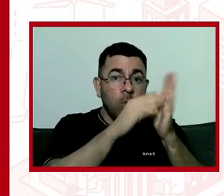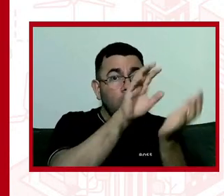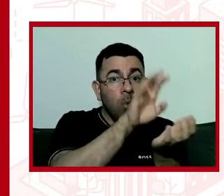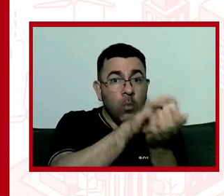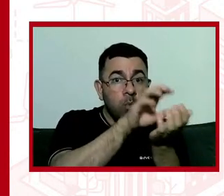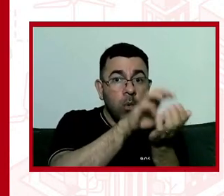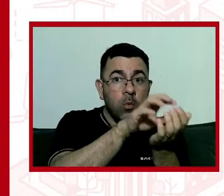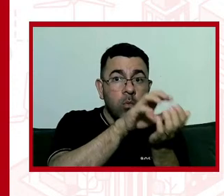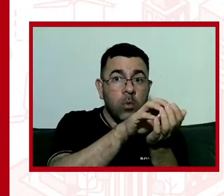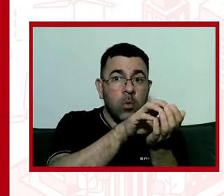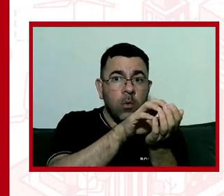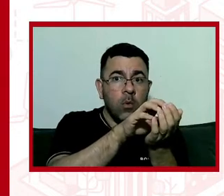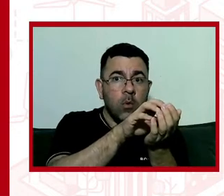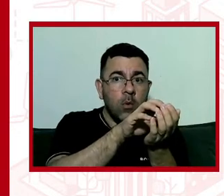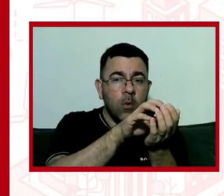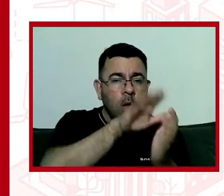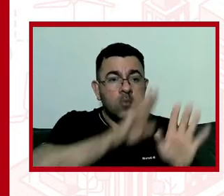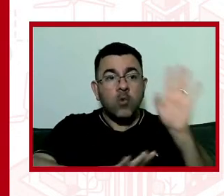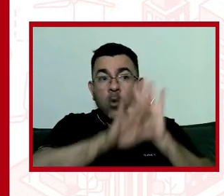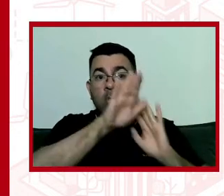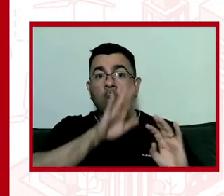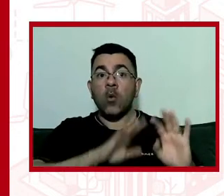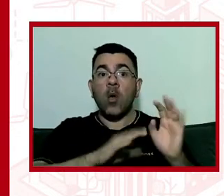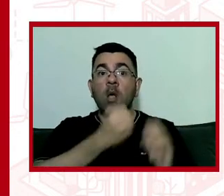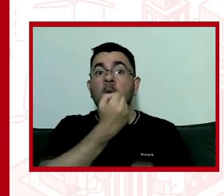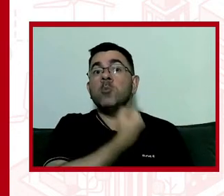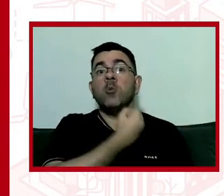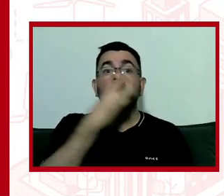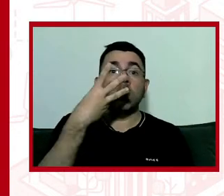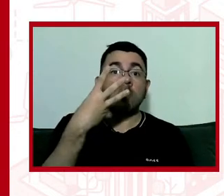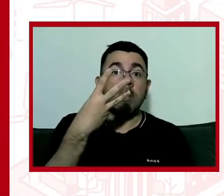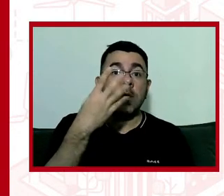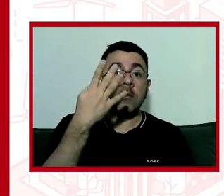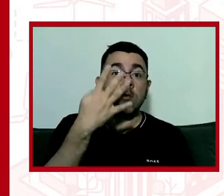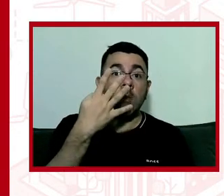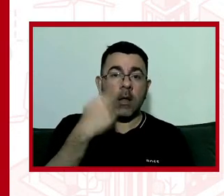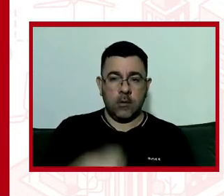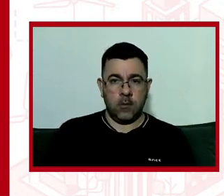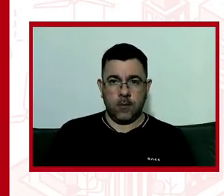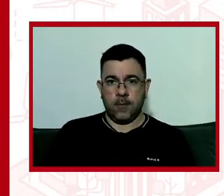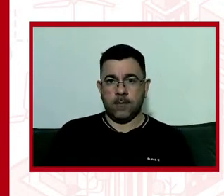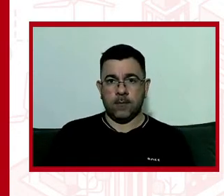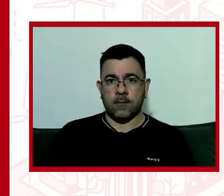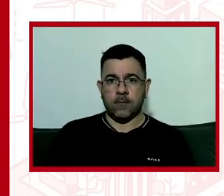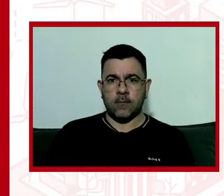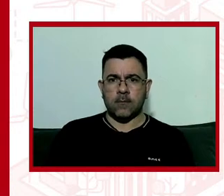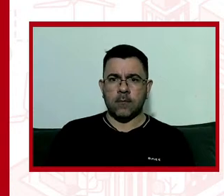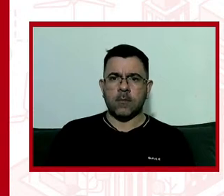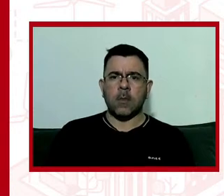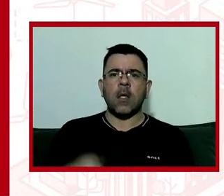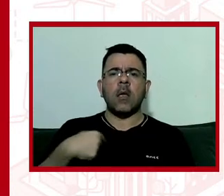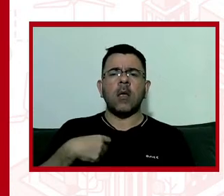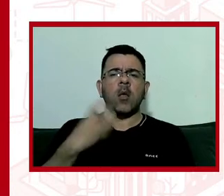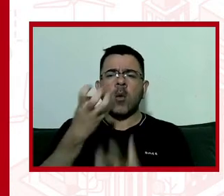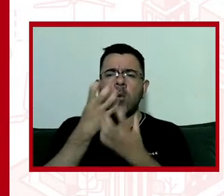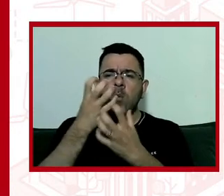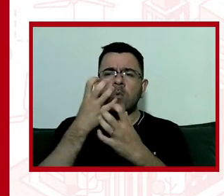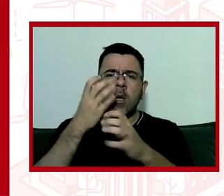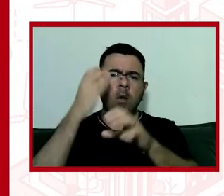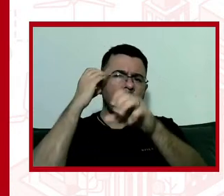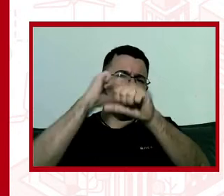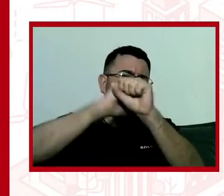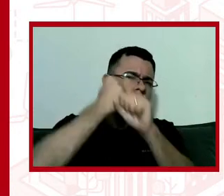encosta de risco TRS ou quatro e aí eu vim ao terceiro passo eu quero um projeto de ob